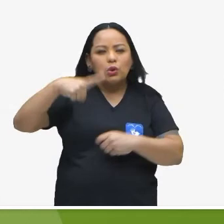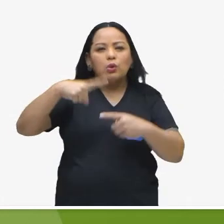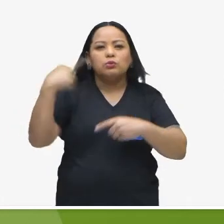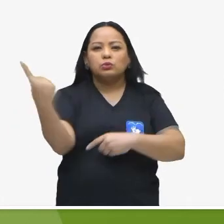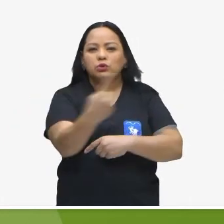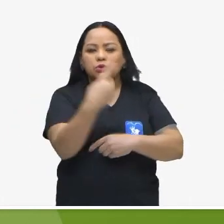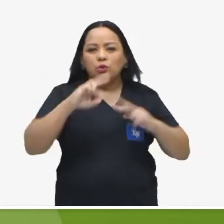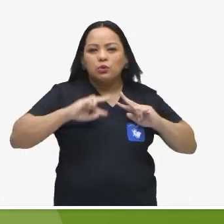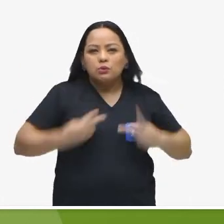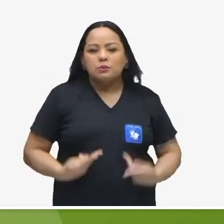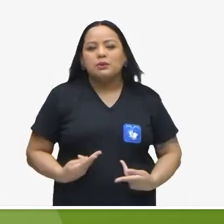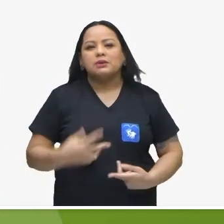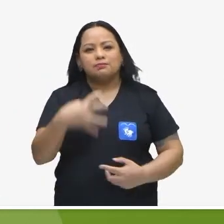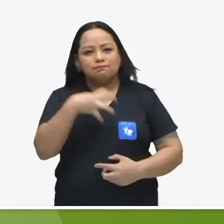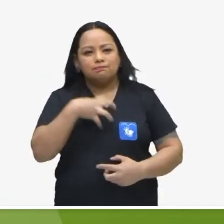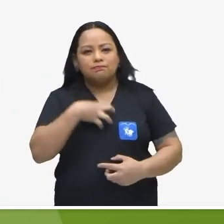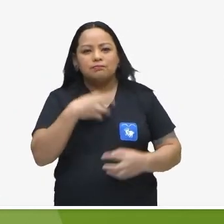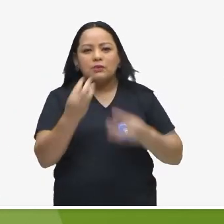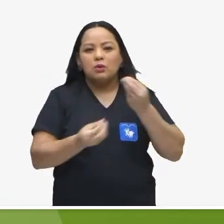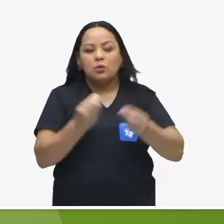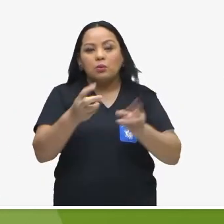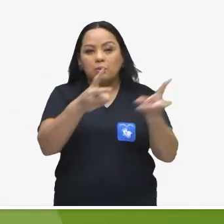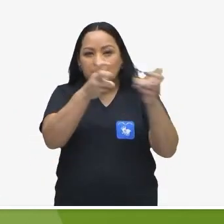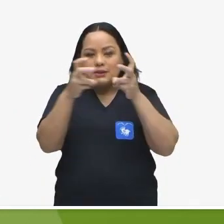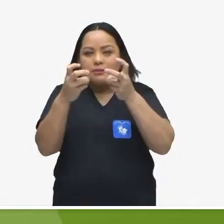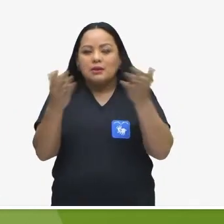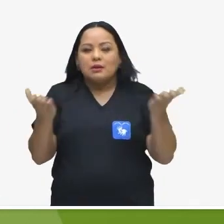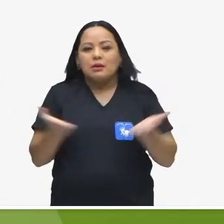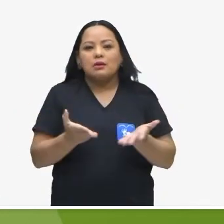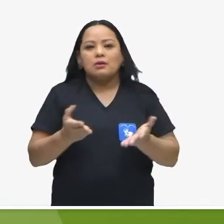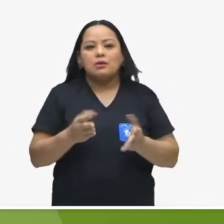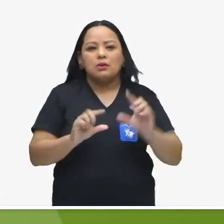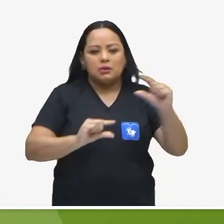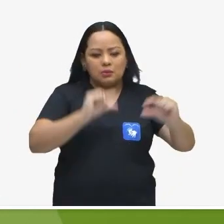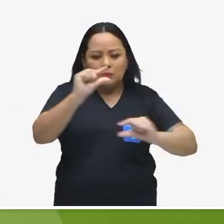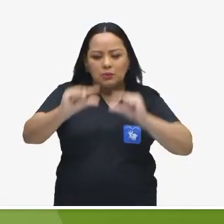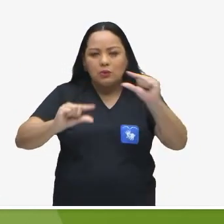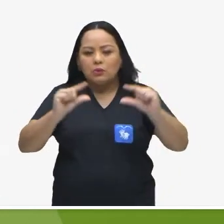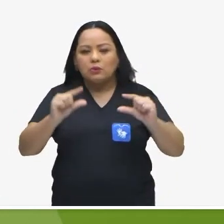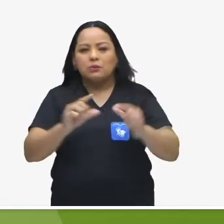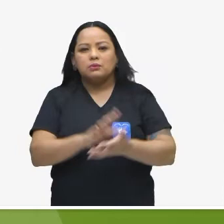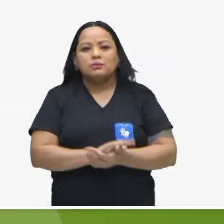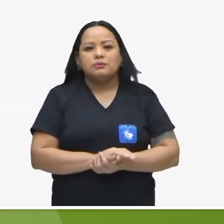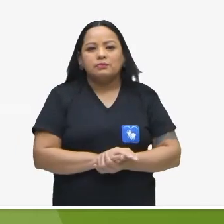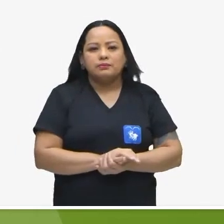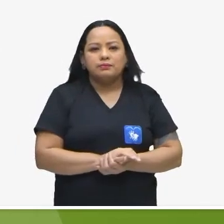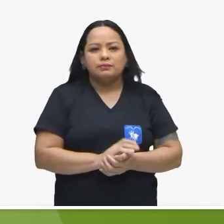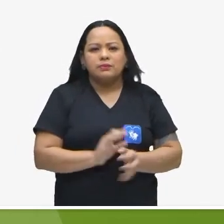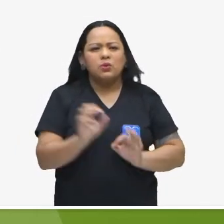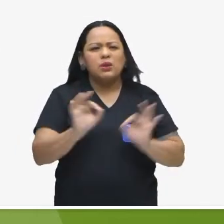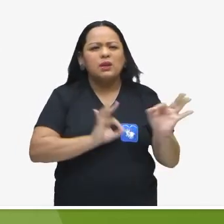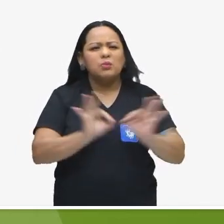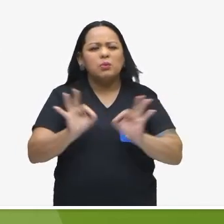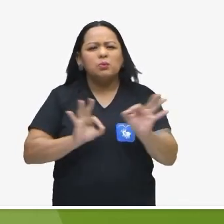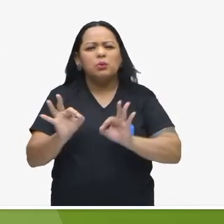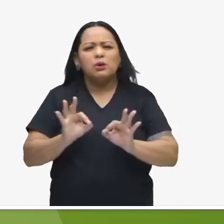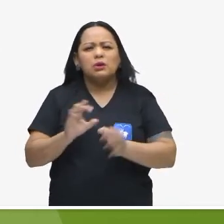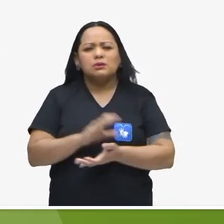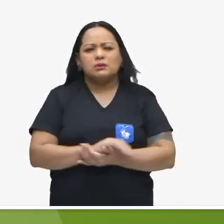vivos, né? Como a gente pode observar, os organismos produtores, o que são